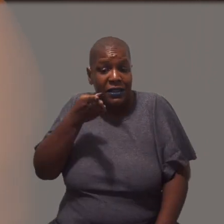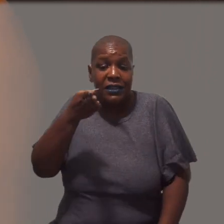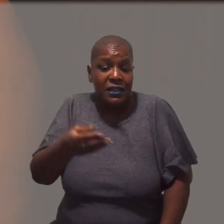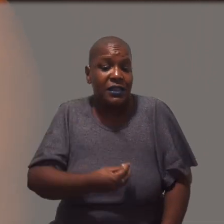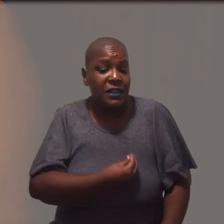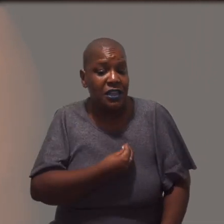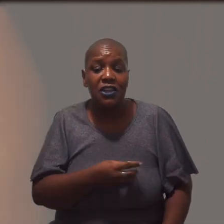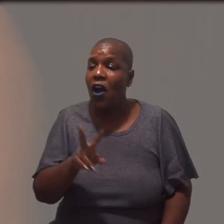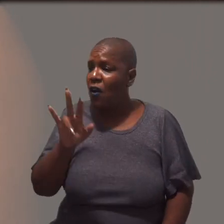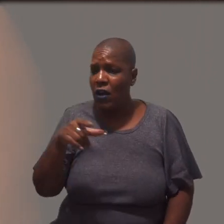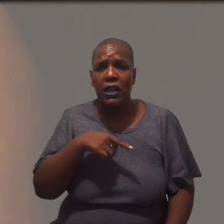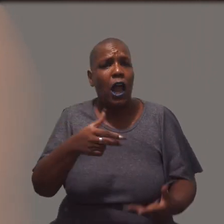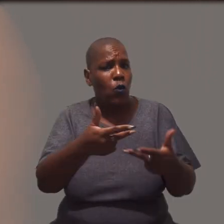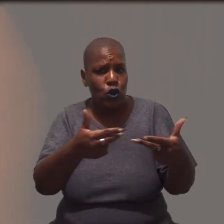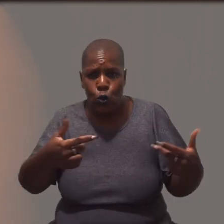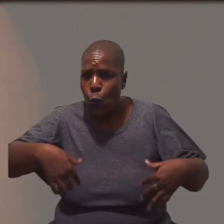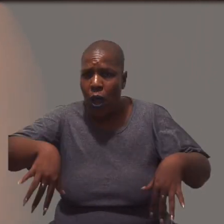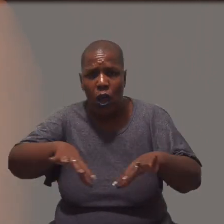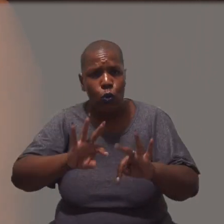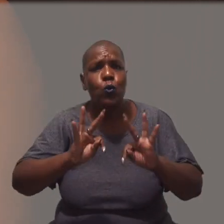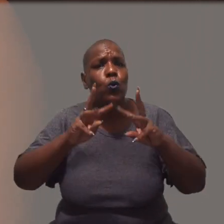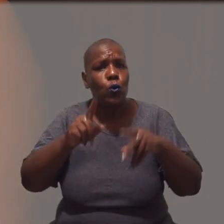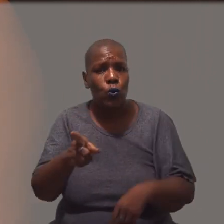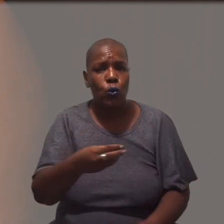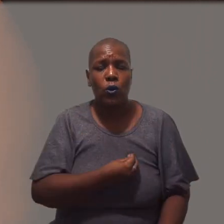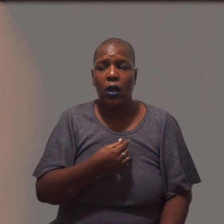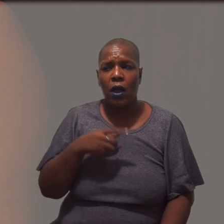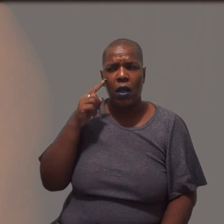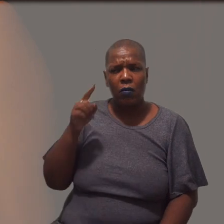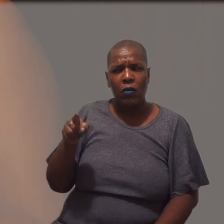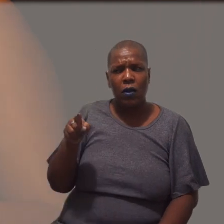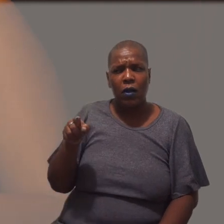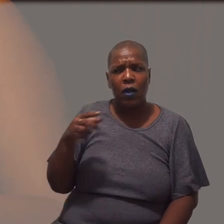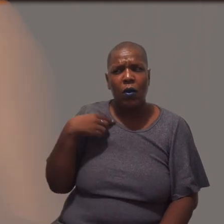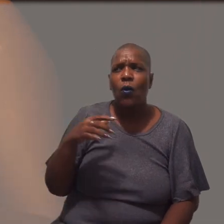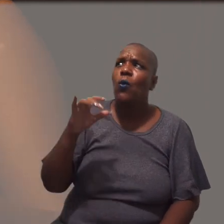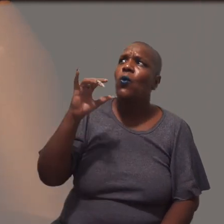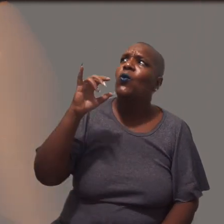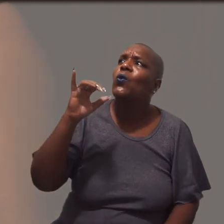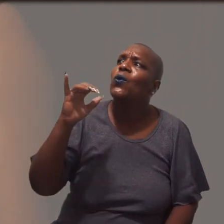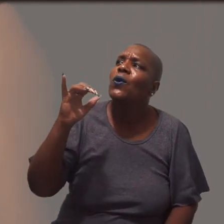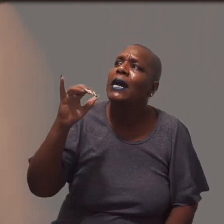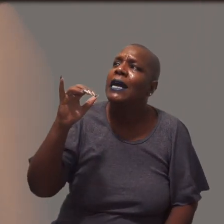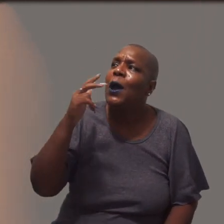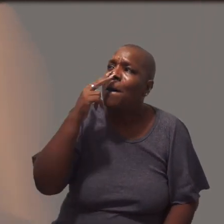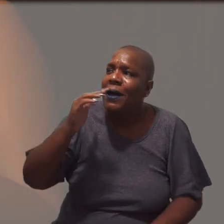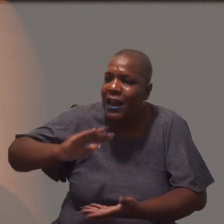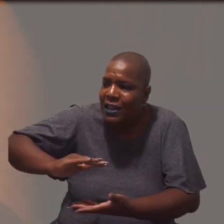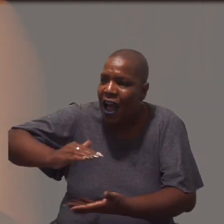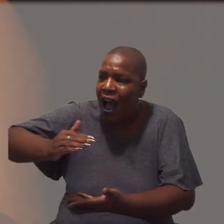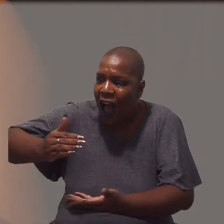ir, que a gente vai ter os instrumentos lá. Quando eu vi o trompete, pareceu uma caixa de